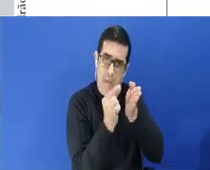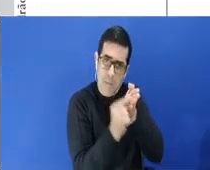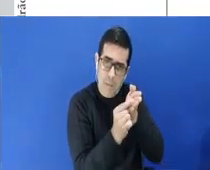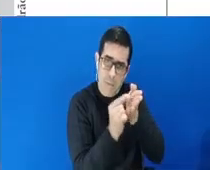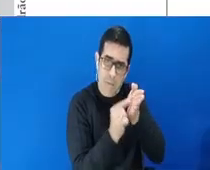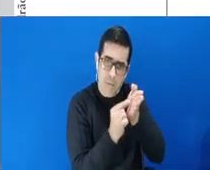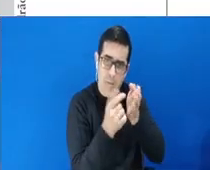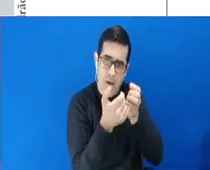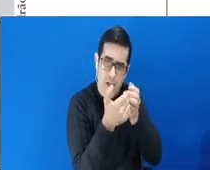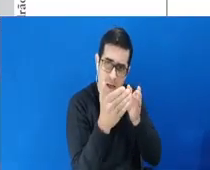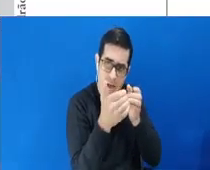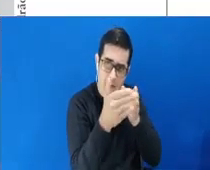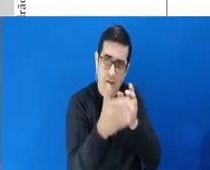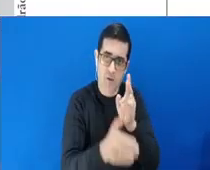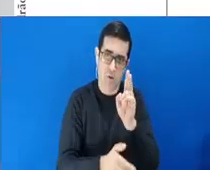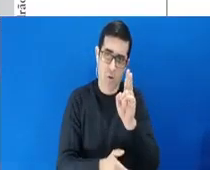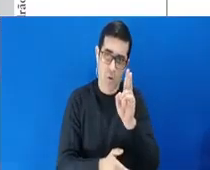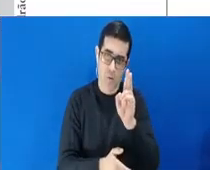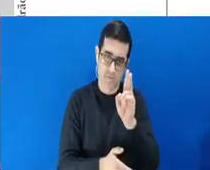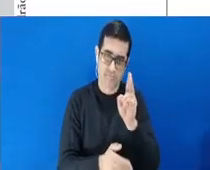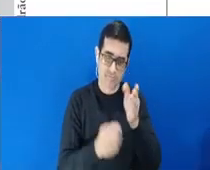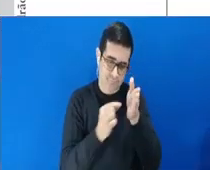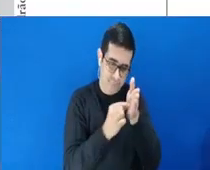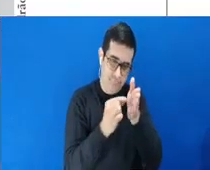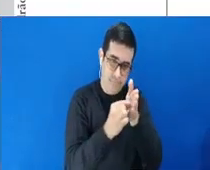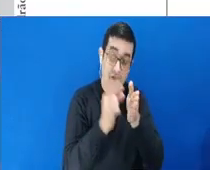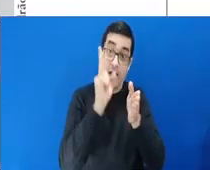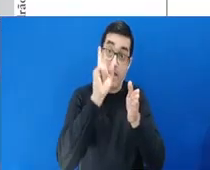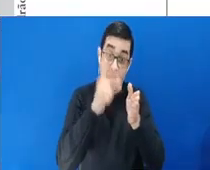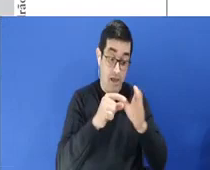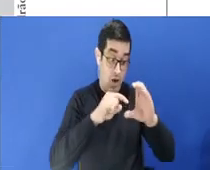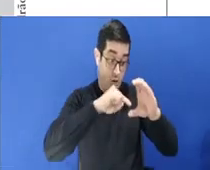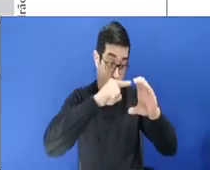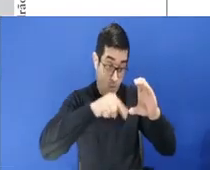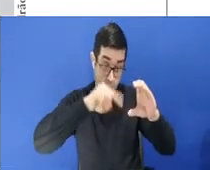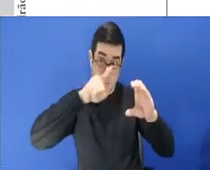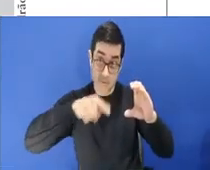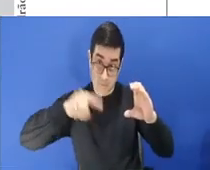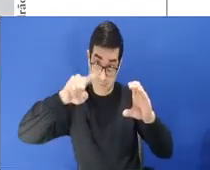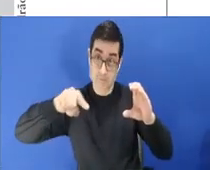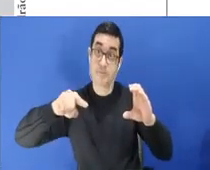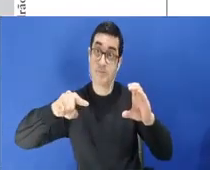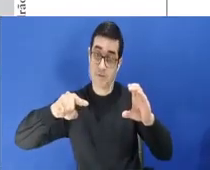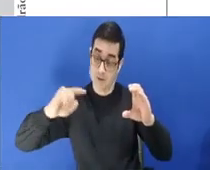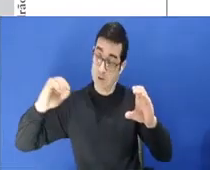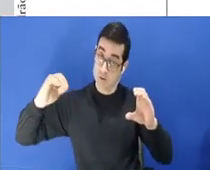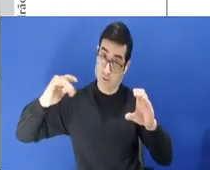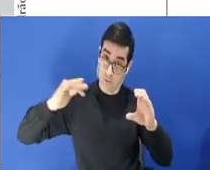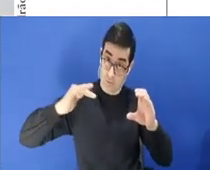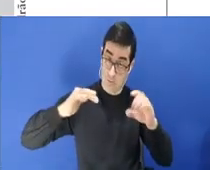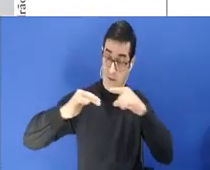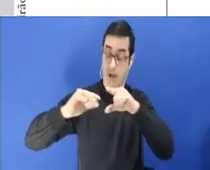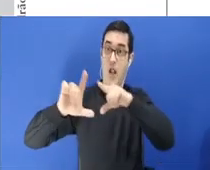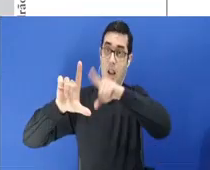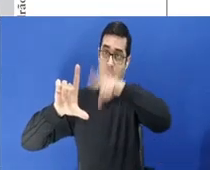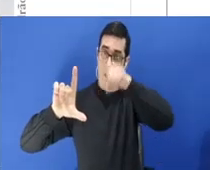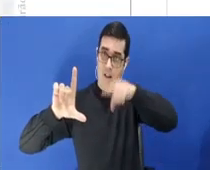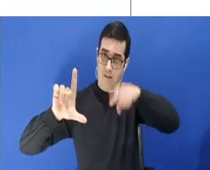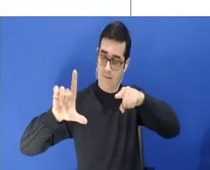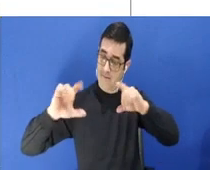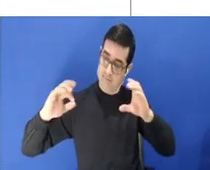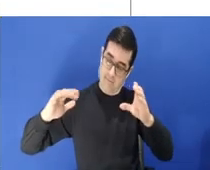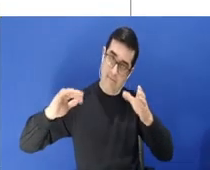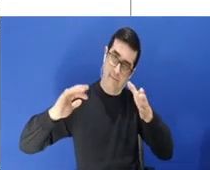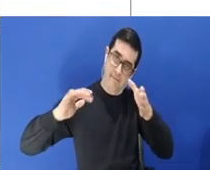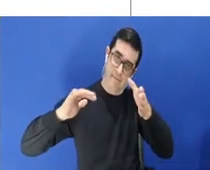da ordem do comprimento de onda dessa luz que está incidindo. Bom, então eu vou fazer como se eu estivesse